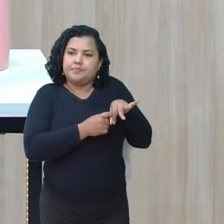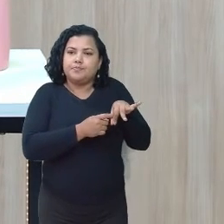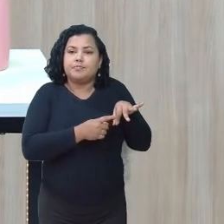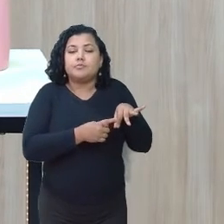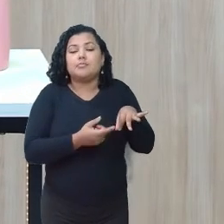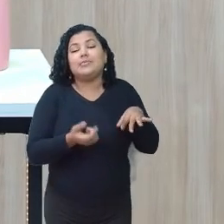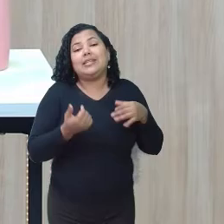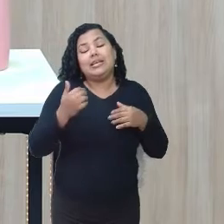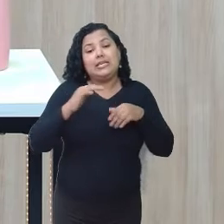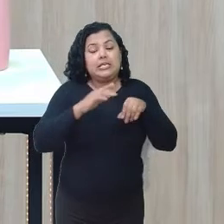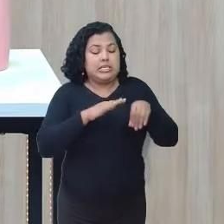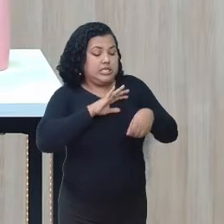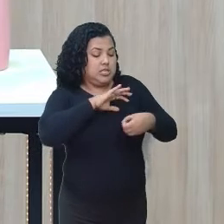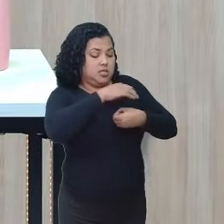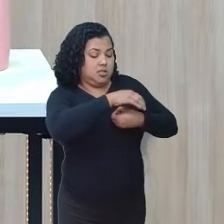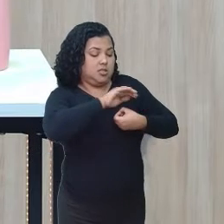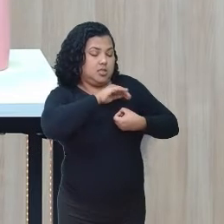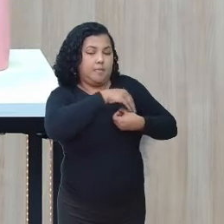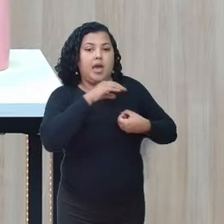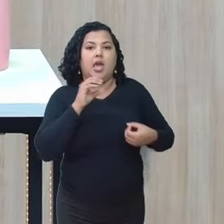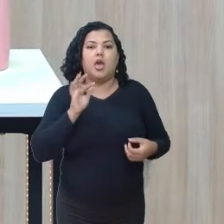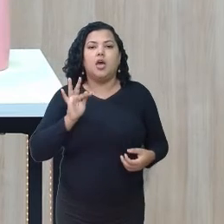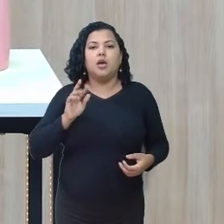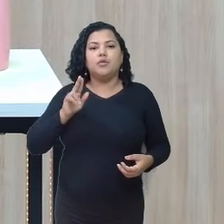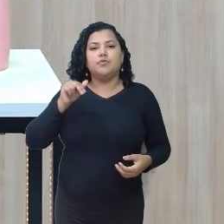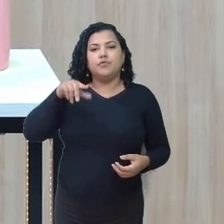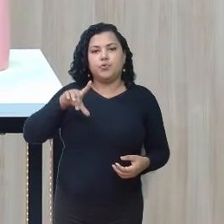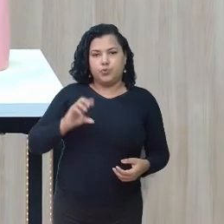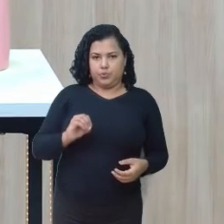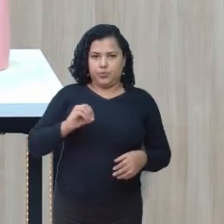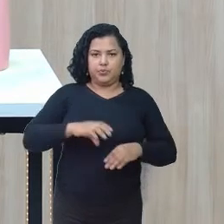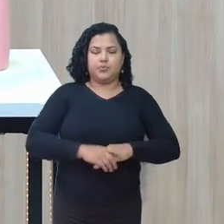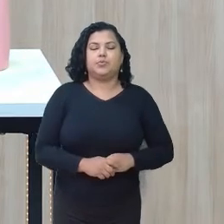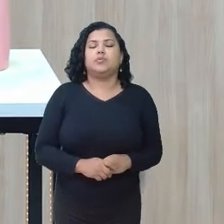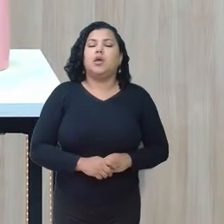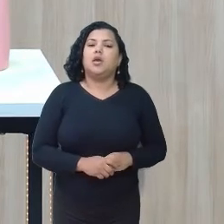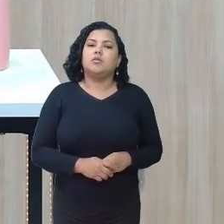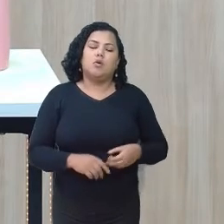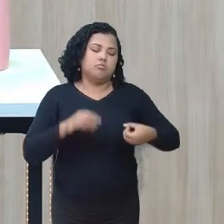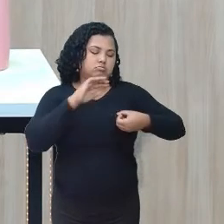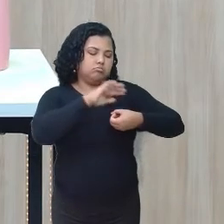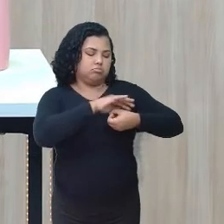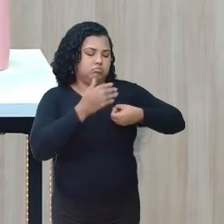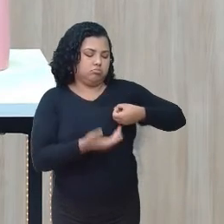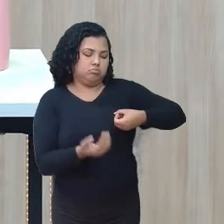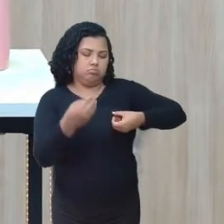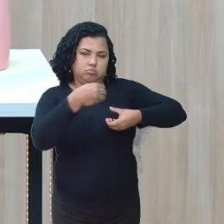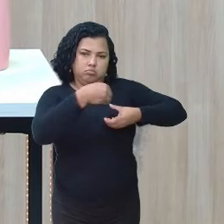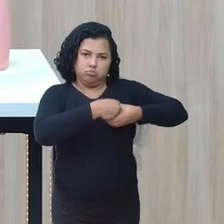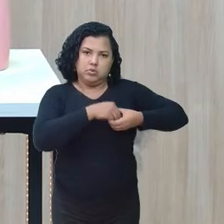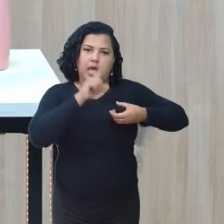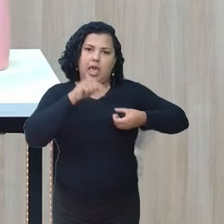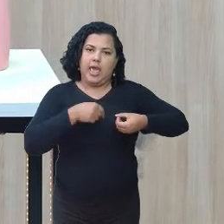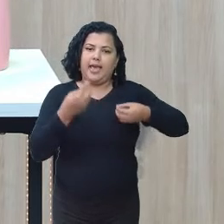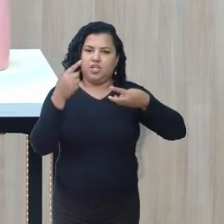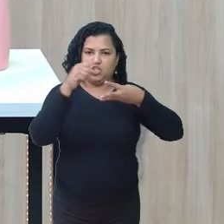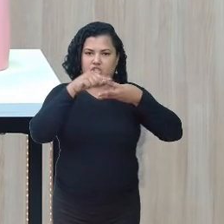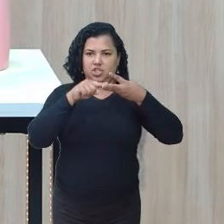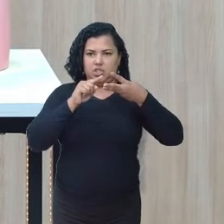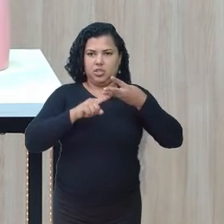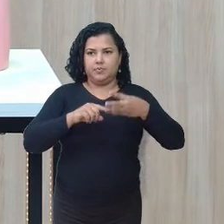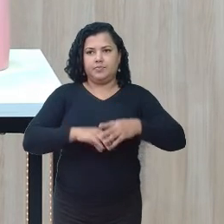a superior, é o fundo do útero, tá certo? Então, essas partes são as partes que o útero